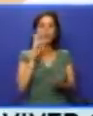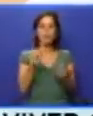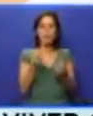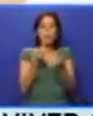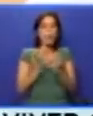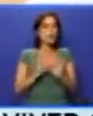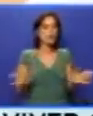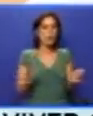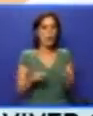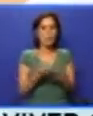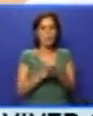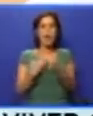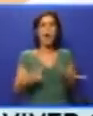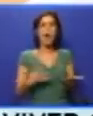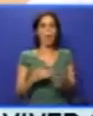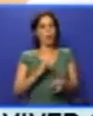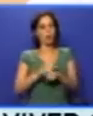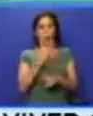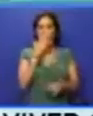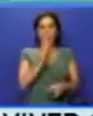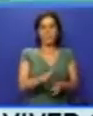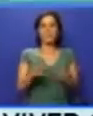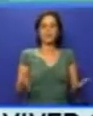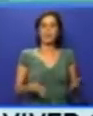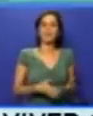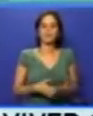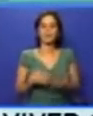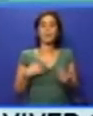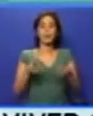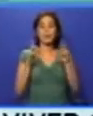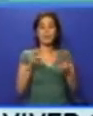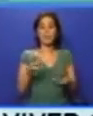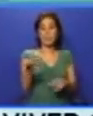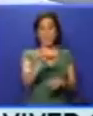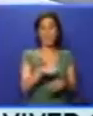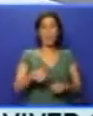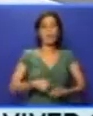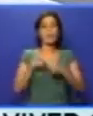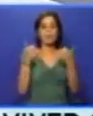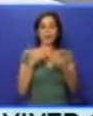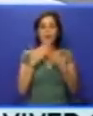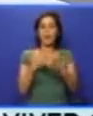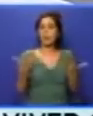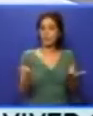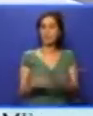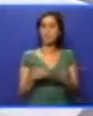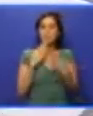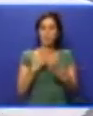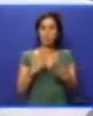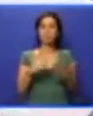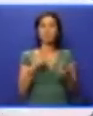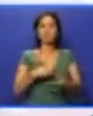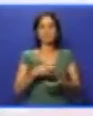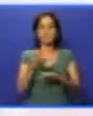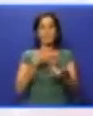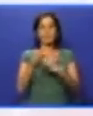pouco mais. Mas agora tem outra atitude. Sim, sim. Desejo-vos a todas o melhor. Quero agradecer-vos, obviamente, terem